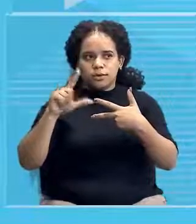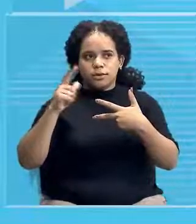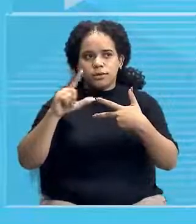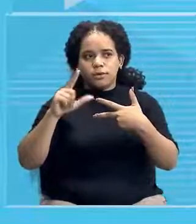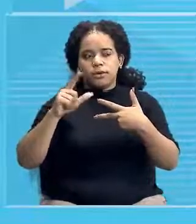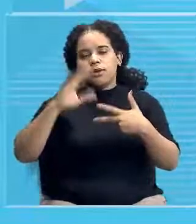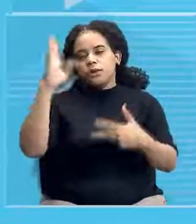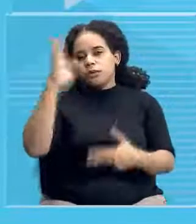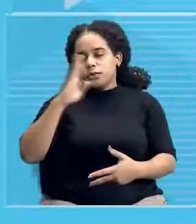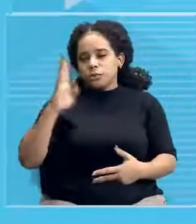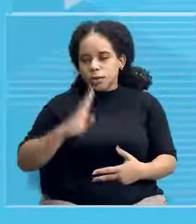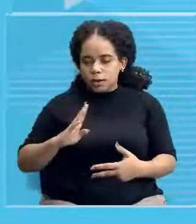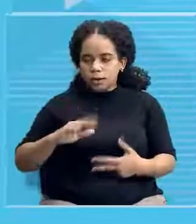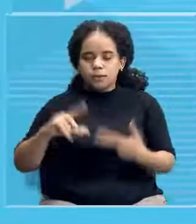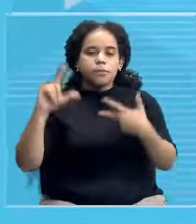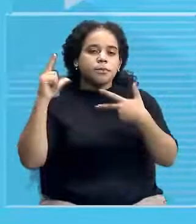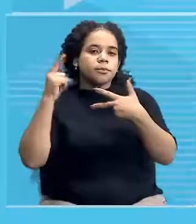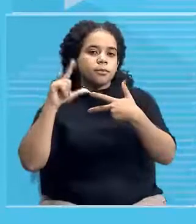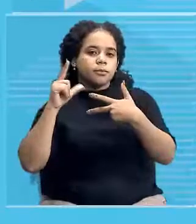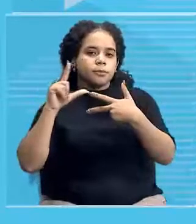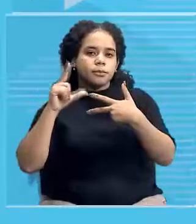legislativo brasileiro.